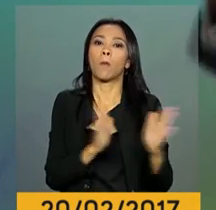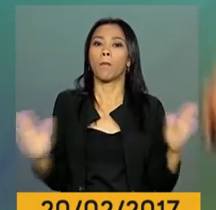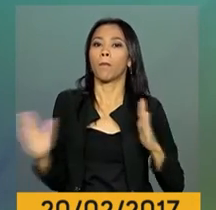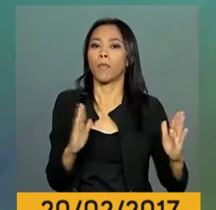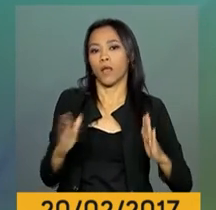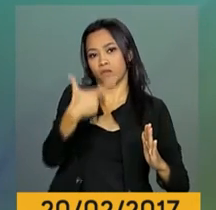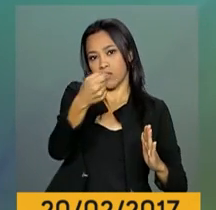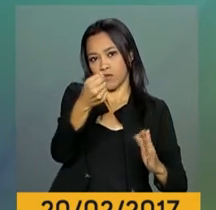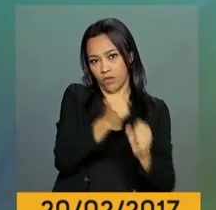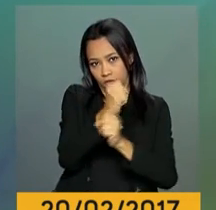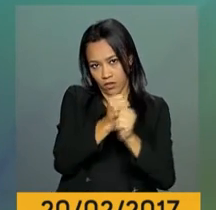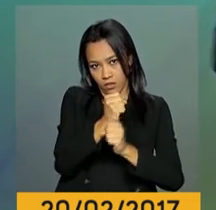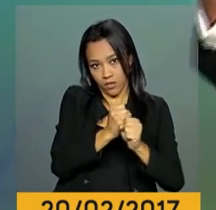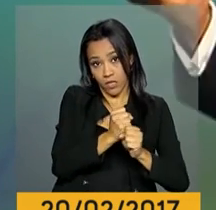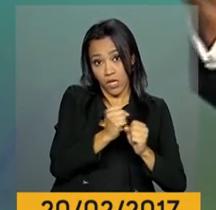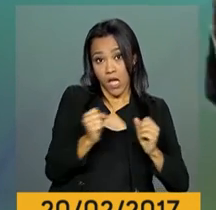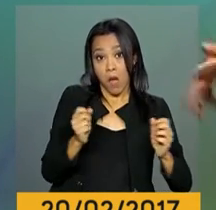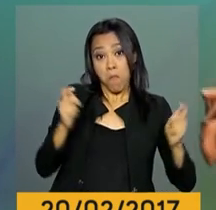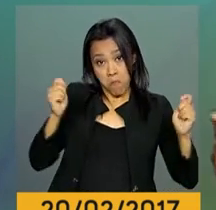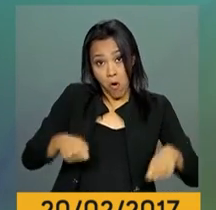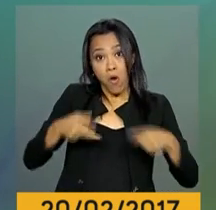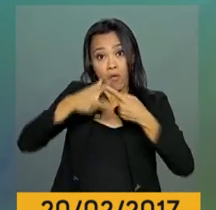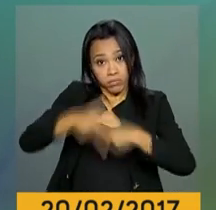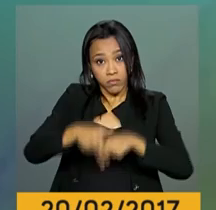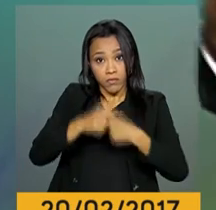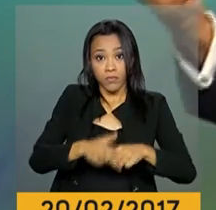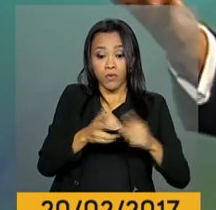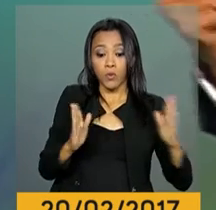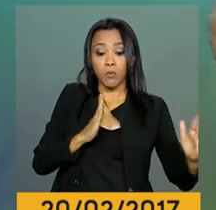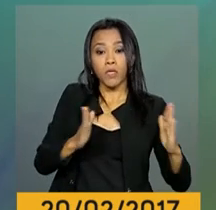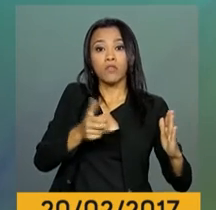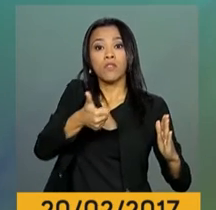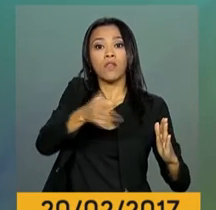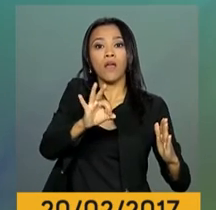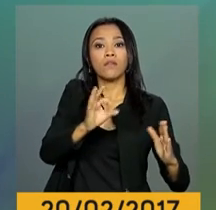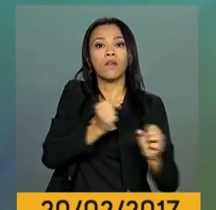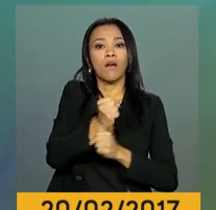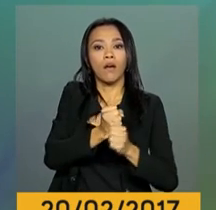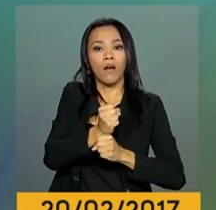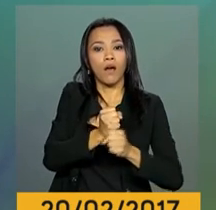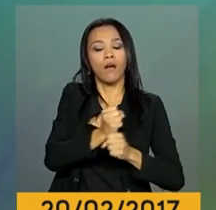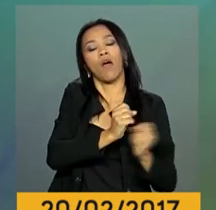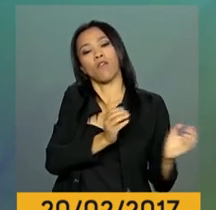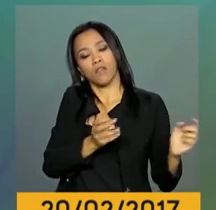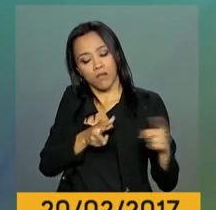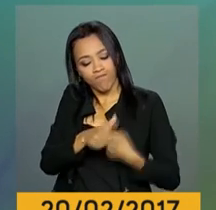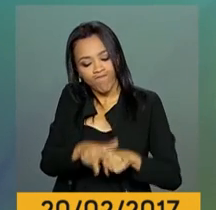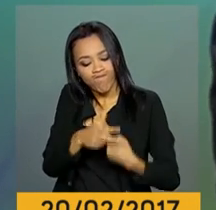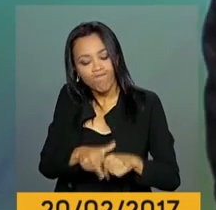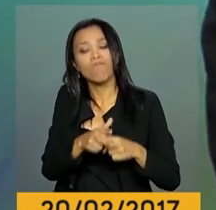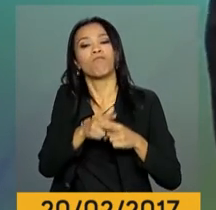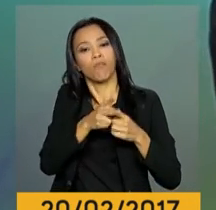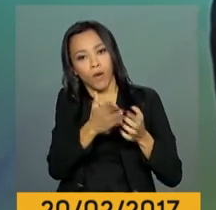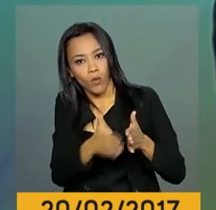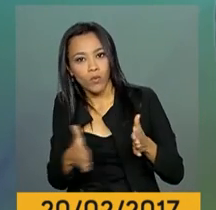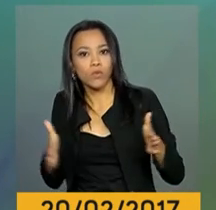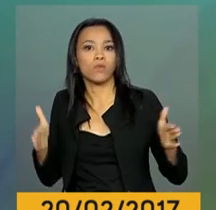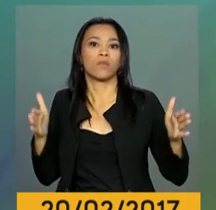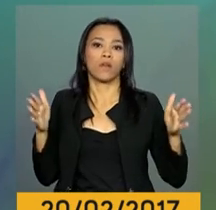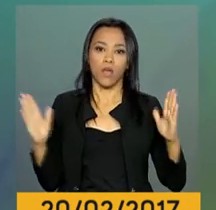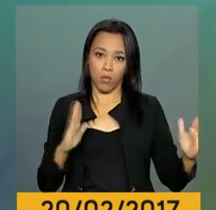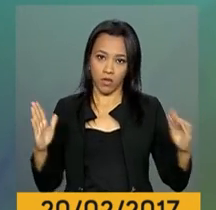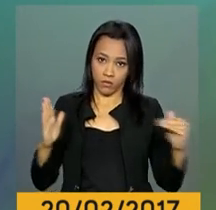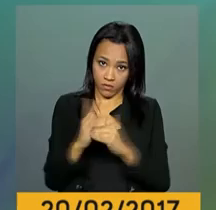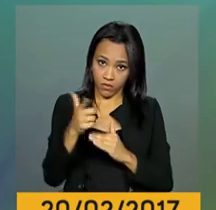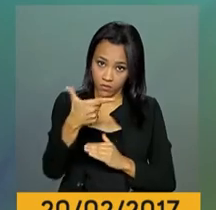anos revisável daqui a 10 anos. Não é? Não é em 2 anos que você resolve esse assunto. Eu